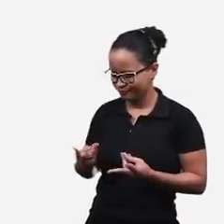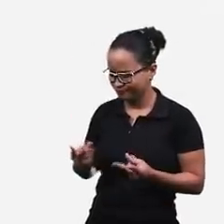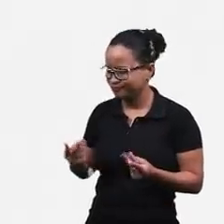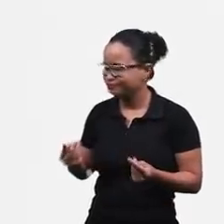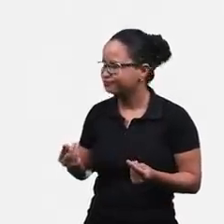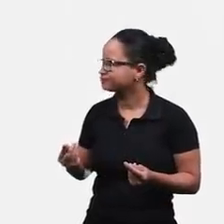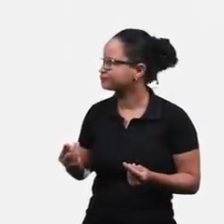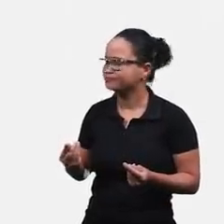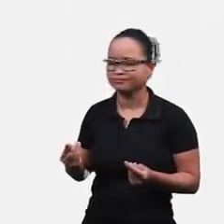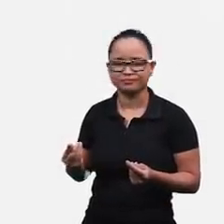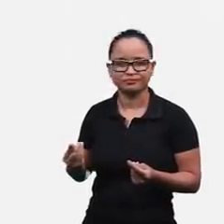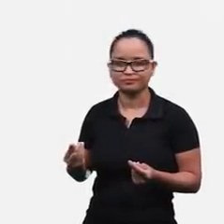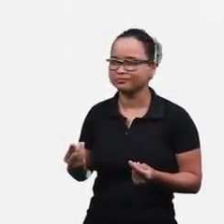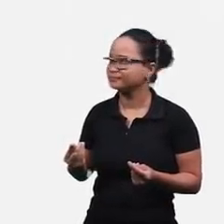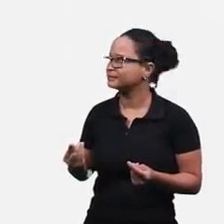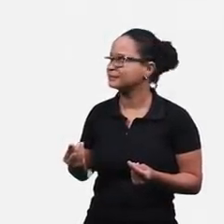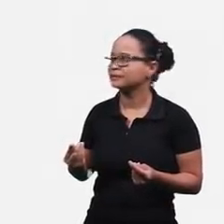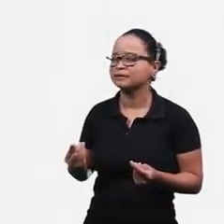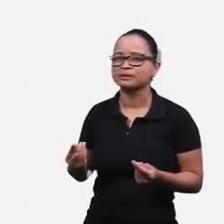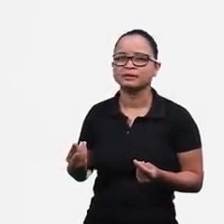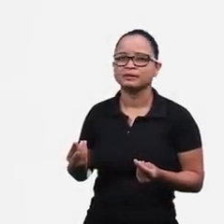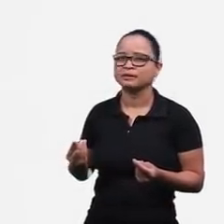é o